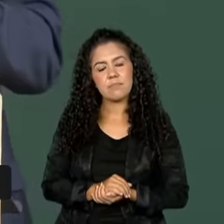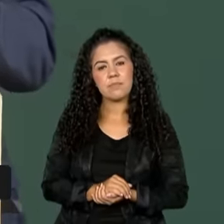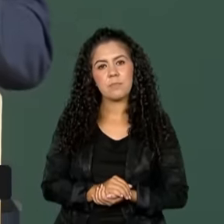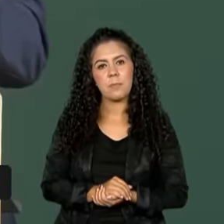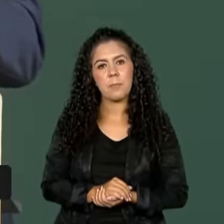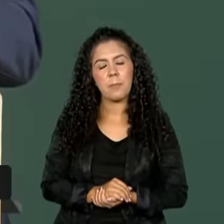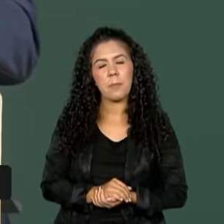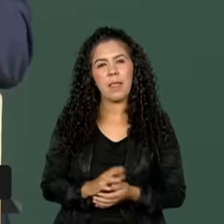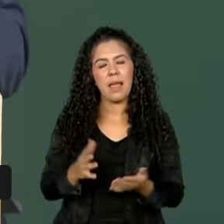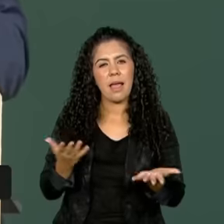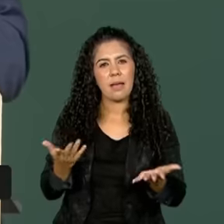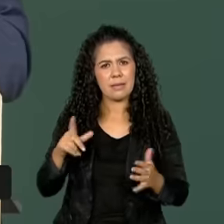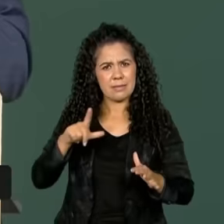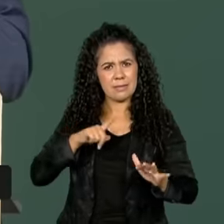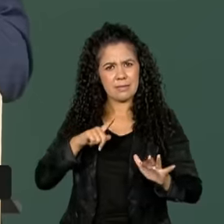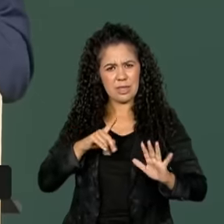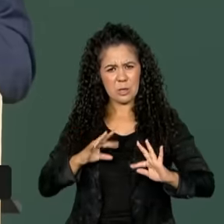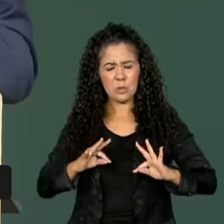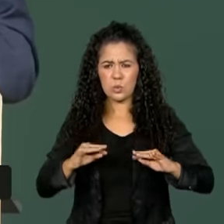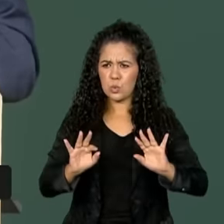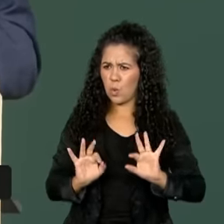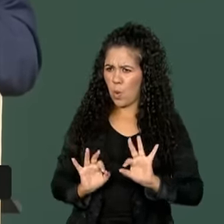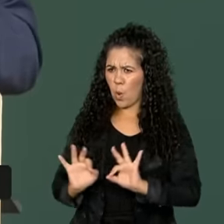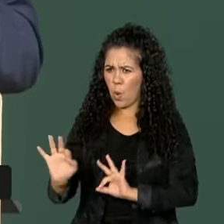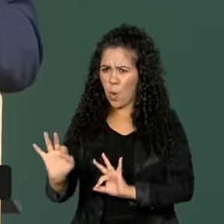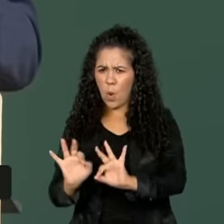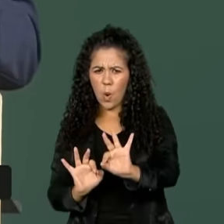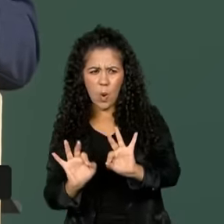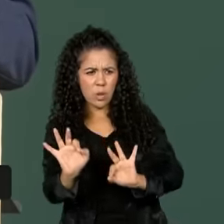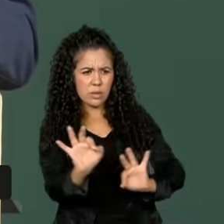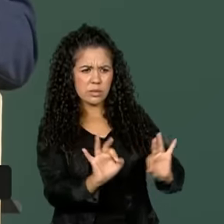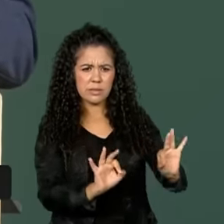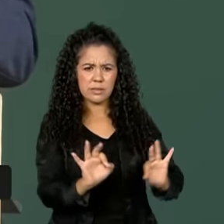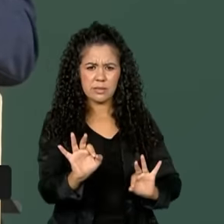tudo muito arrumado, tudo muito